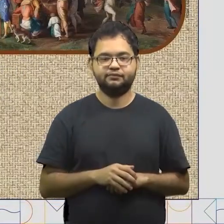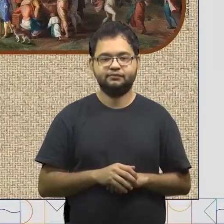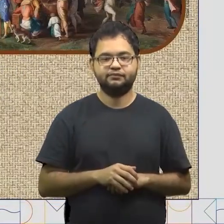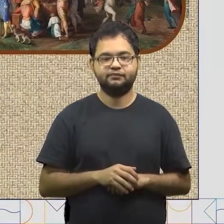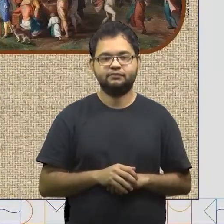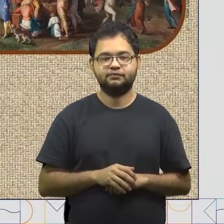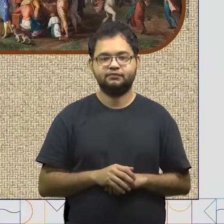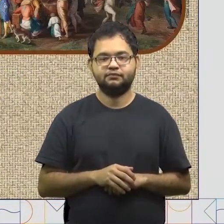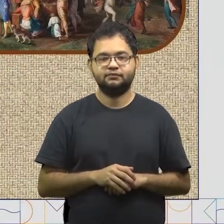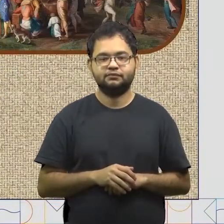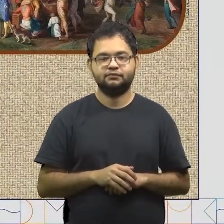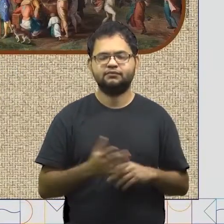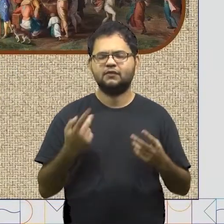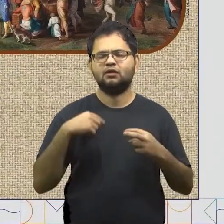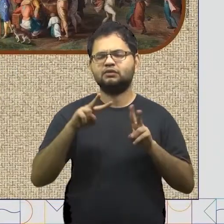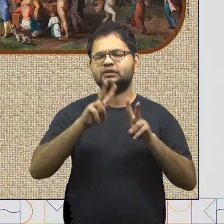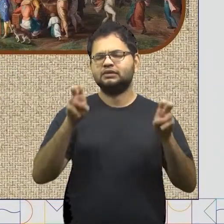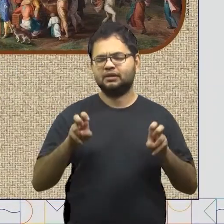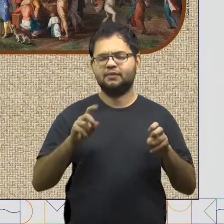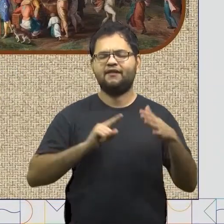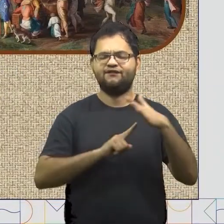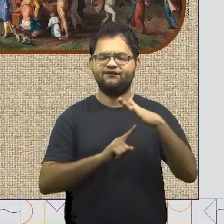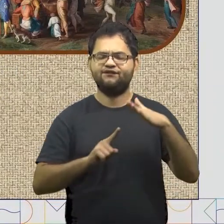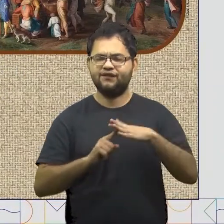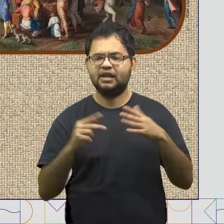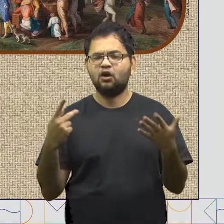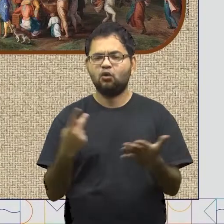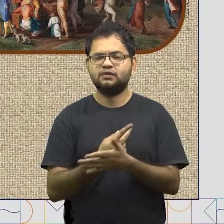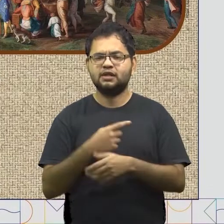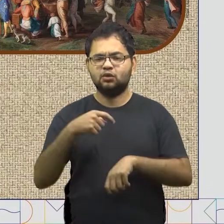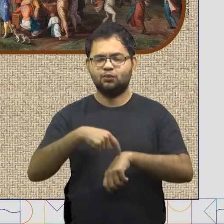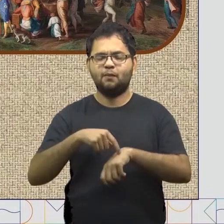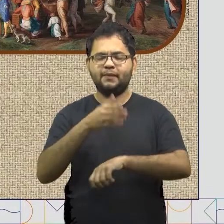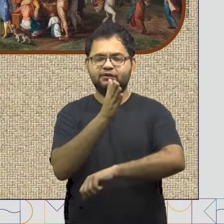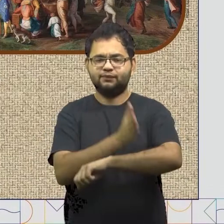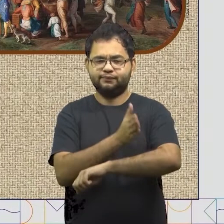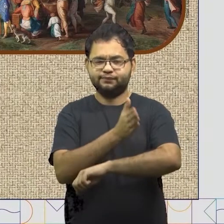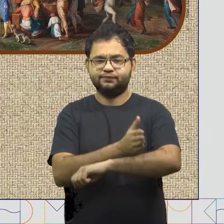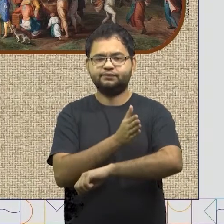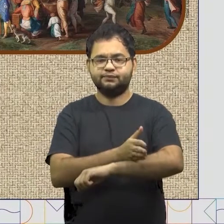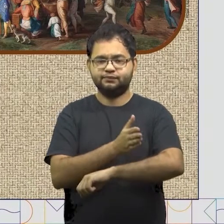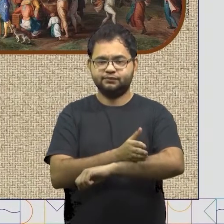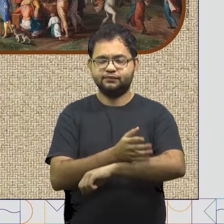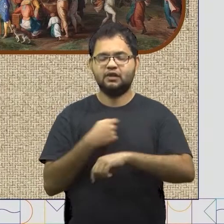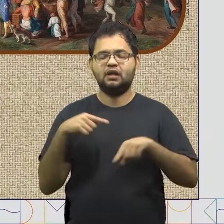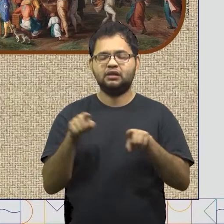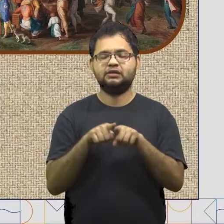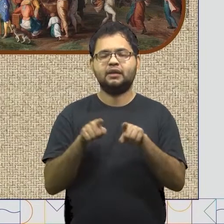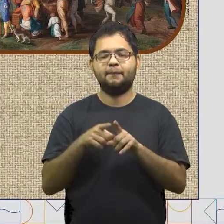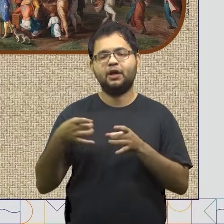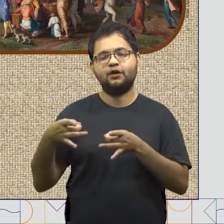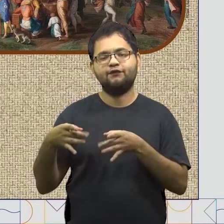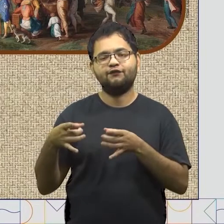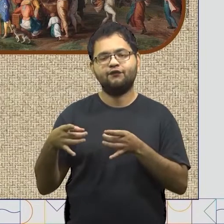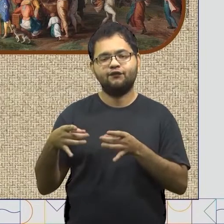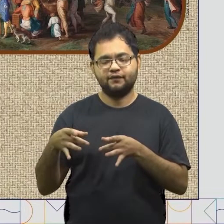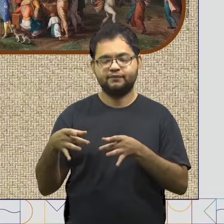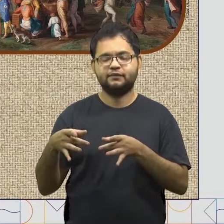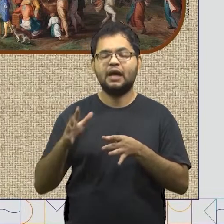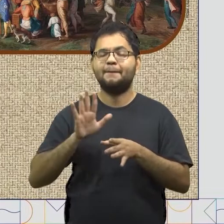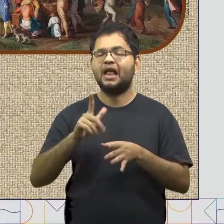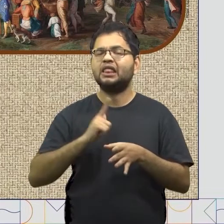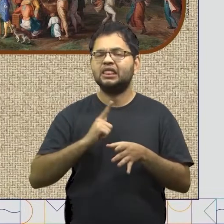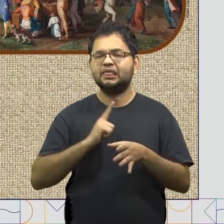texto explana sobre as feiras medievais EA sua importância para o desenvolvimento do Comércio mas possui algumas